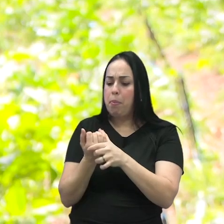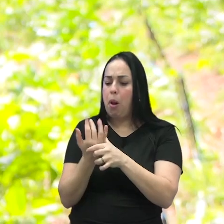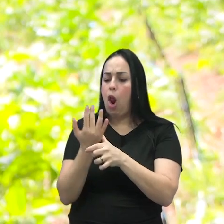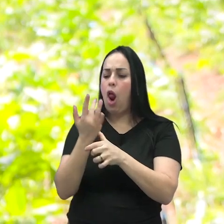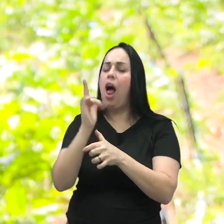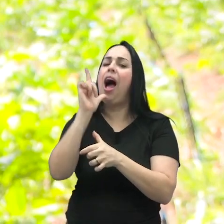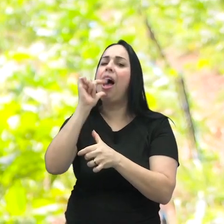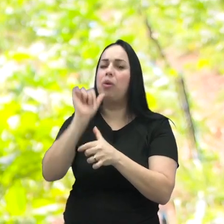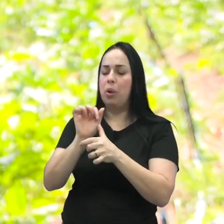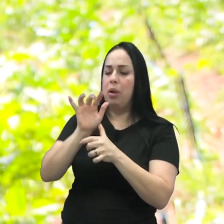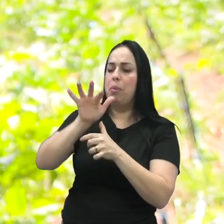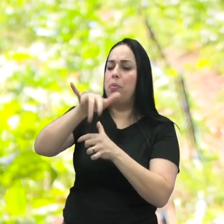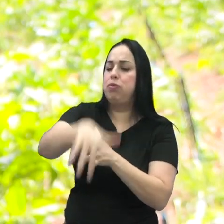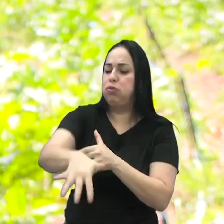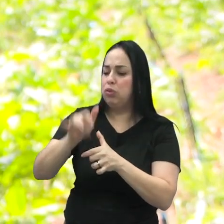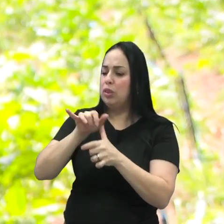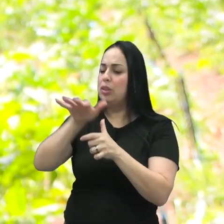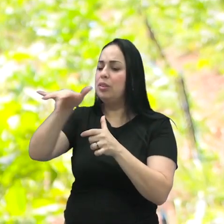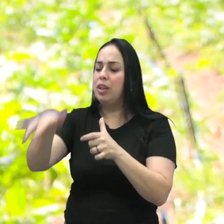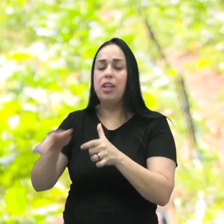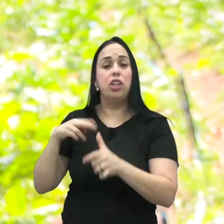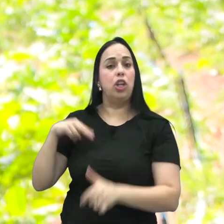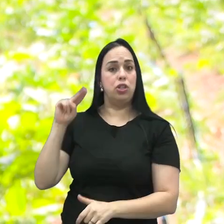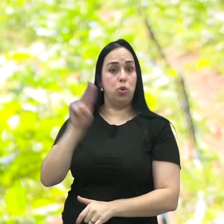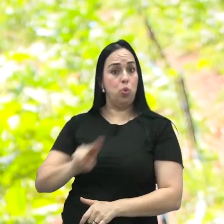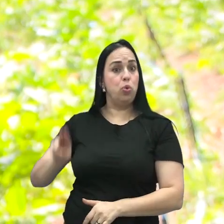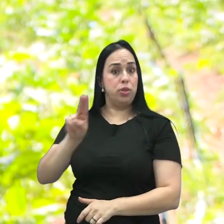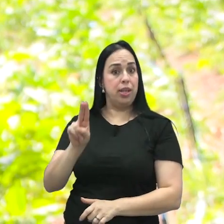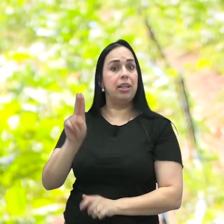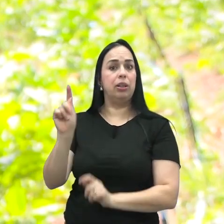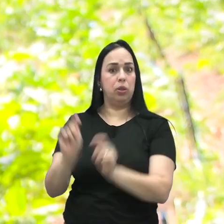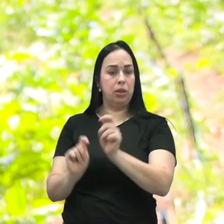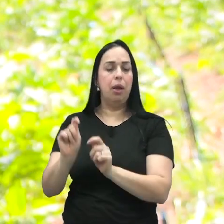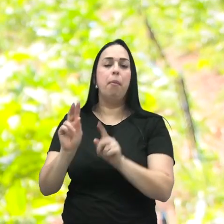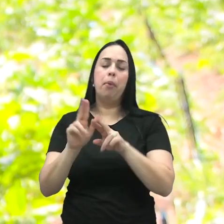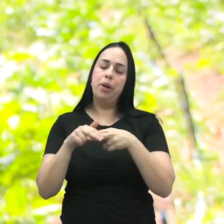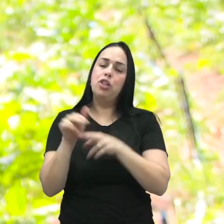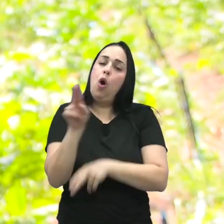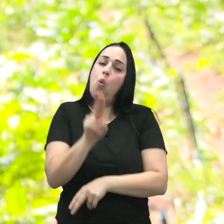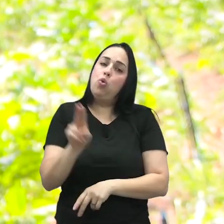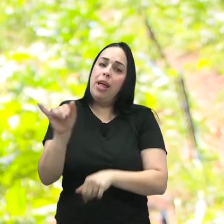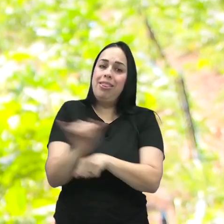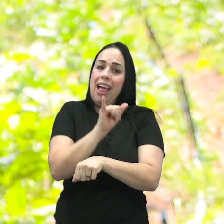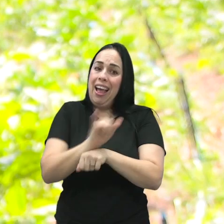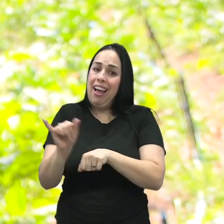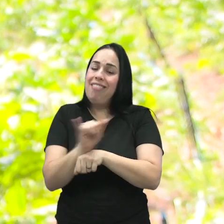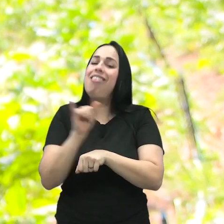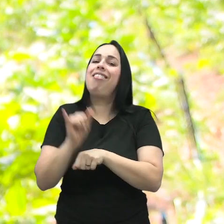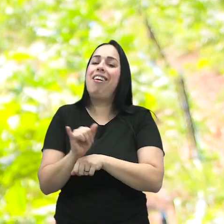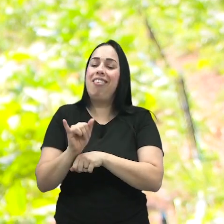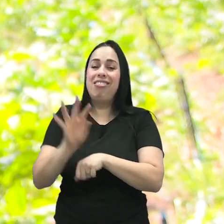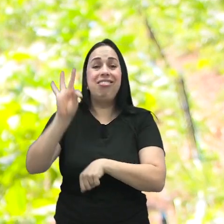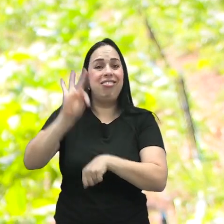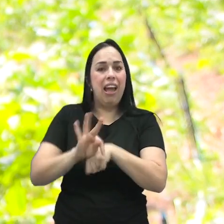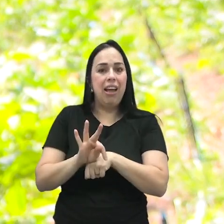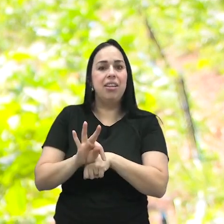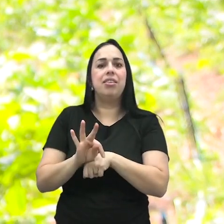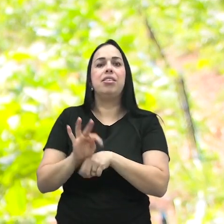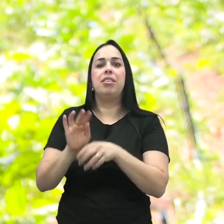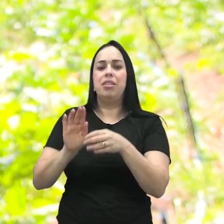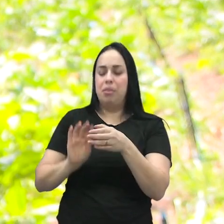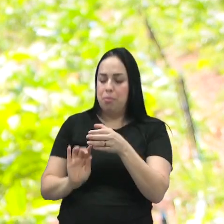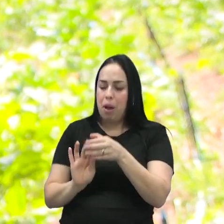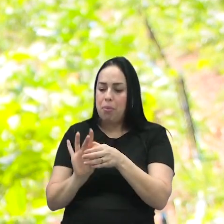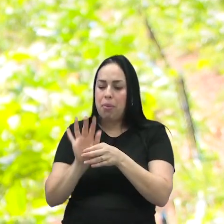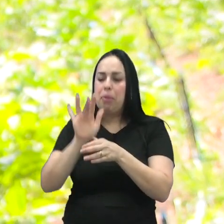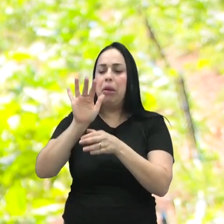gente busca utilizar a água da melhor forma possível. Por isso a gente usa várias técnicas para manter a água no sistema. Plantio